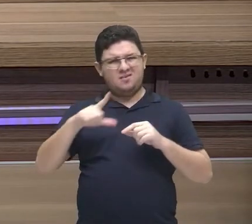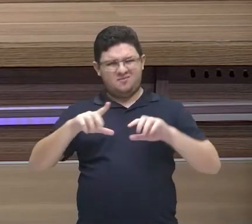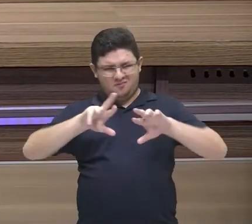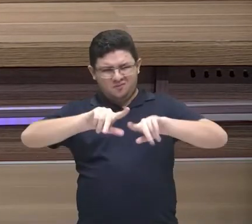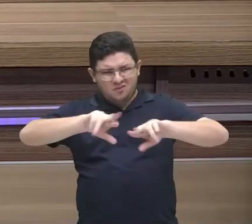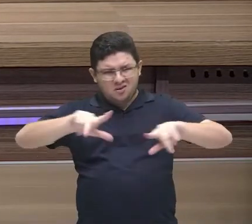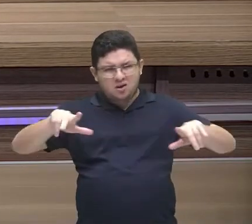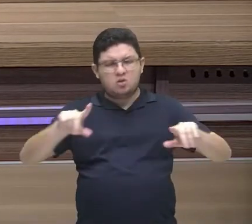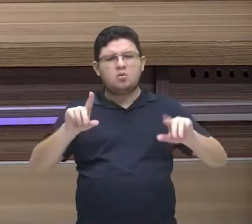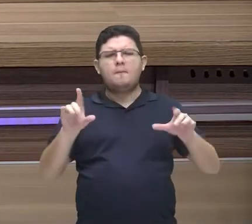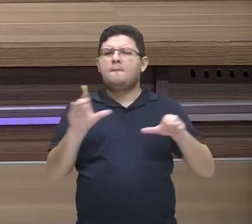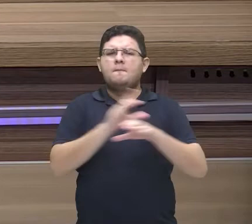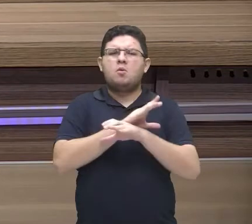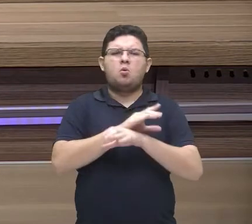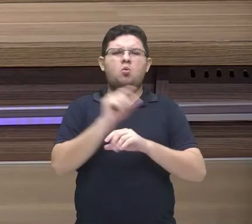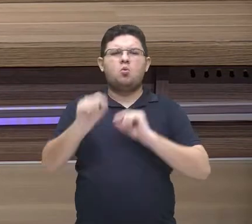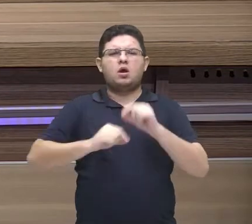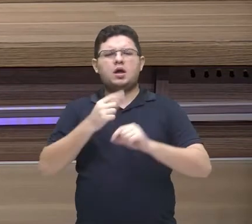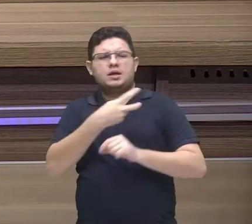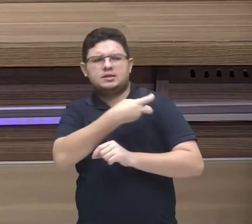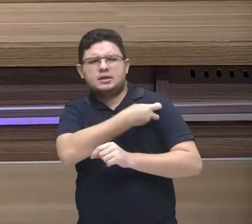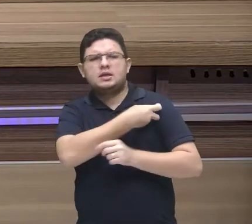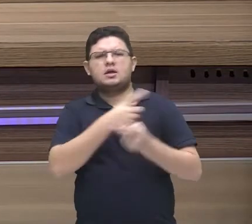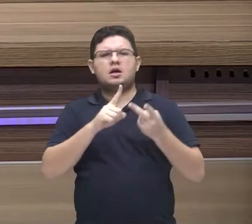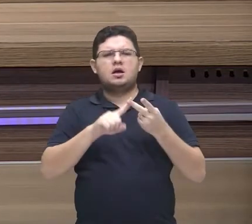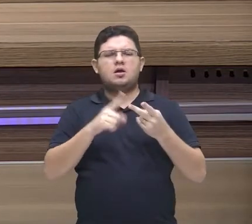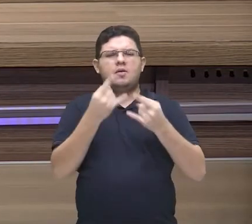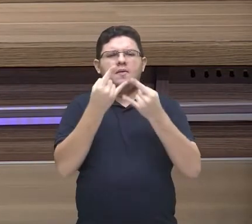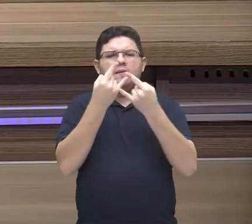injeção, do preservativo, do anticoncepcional oral,